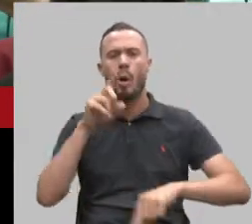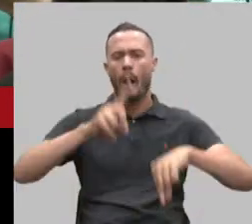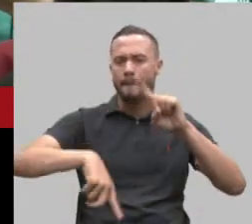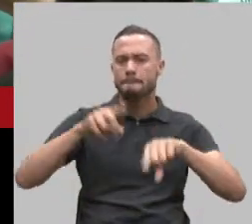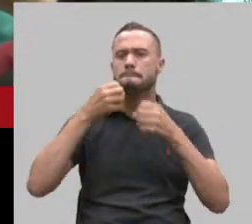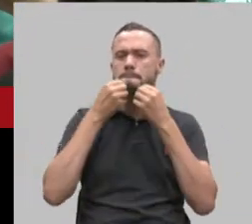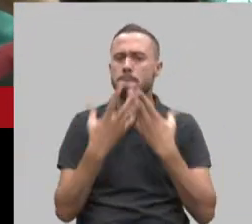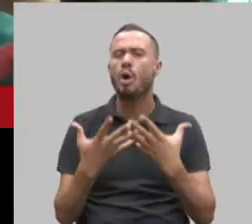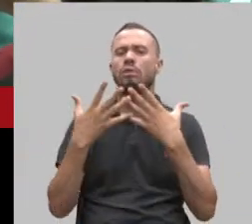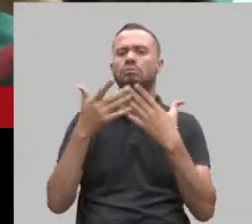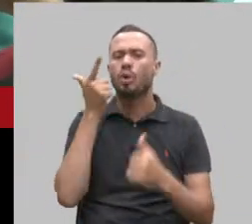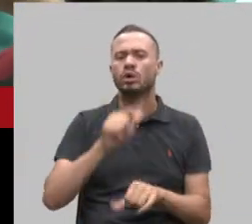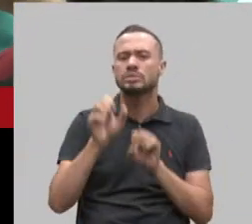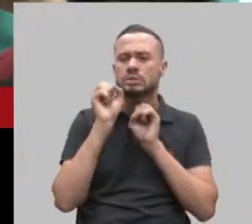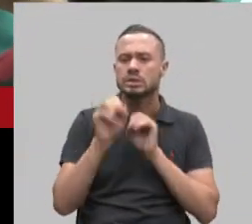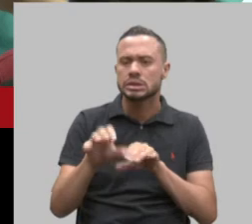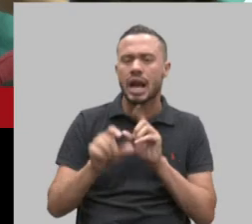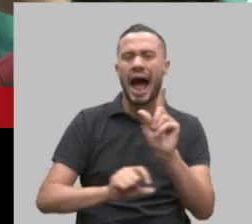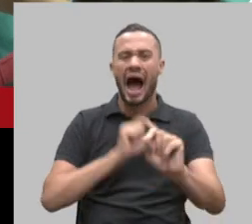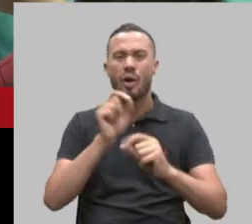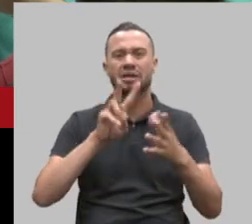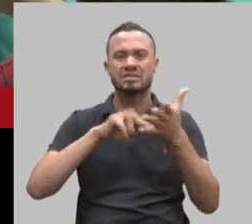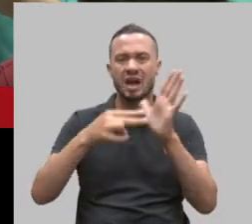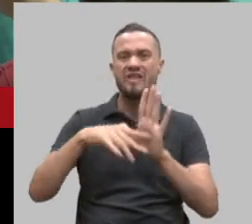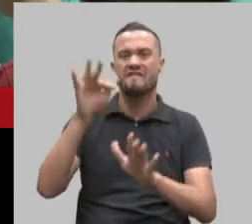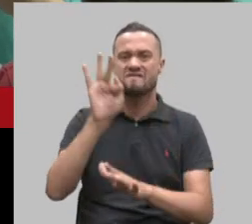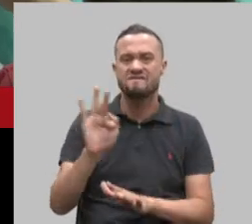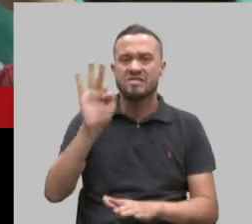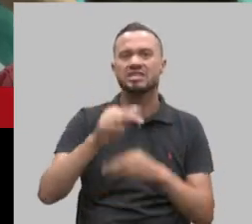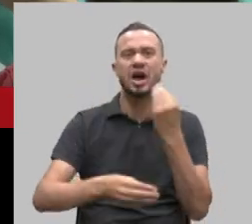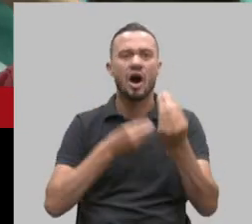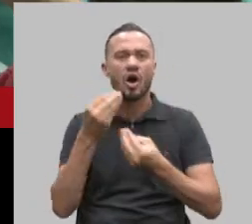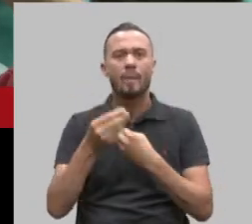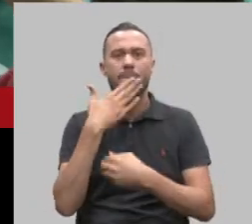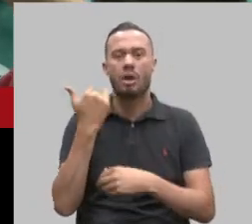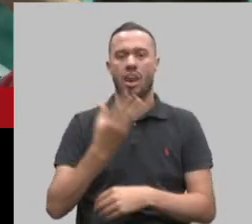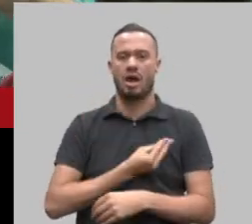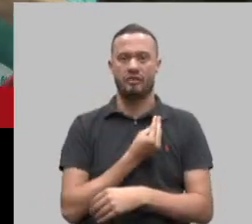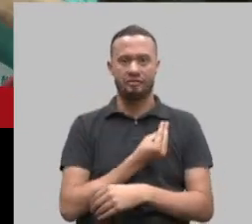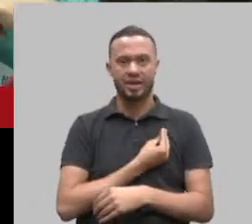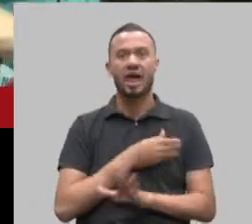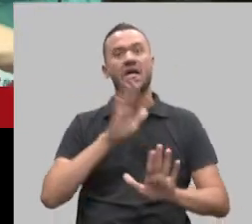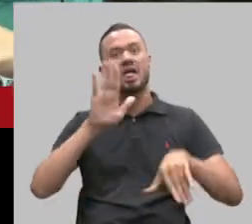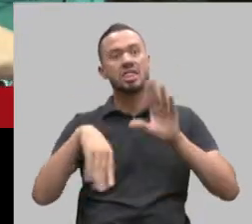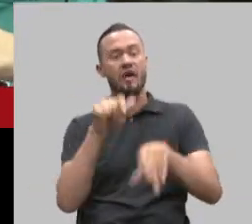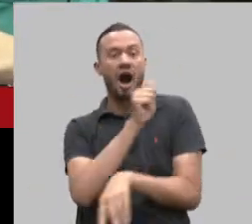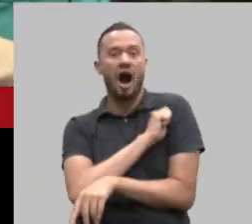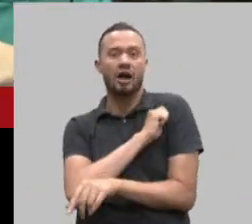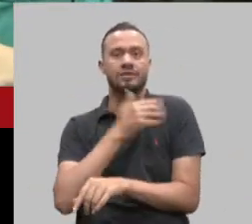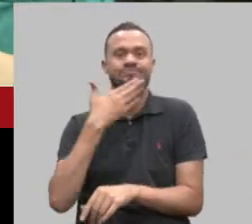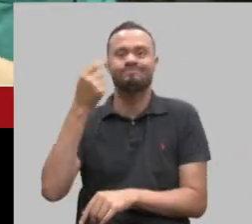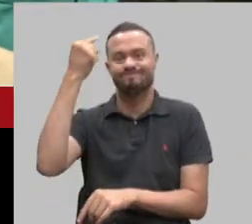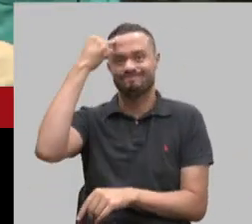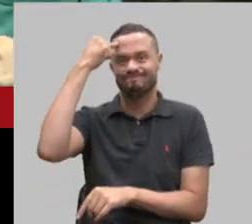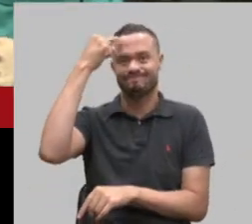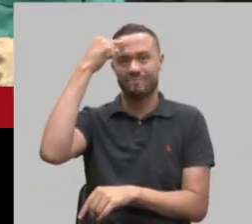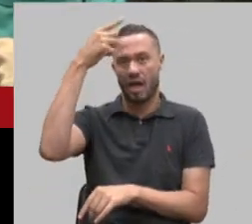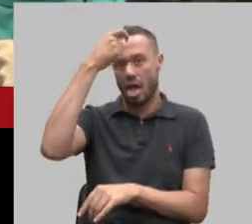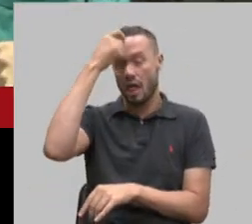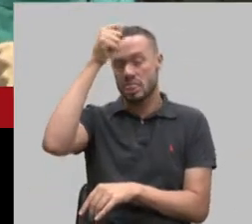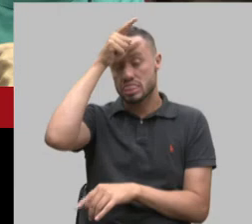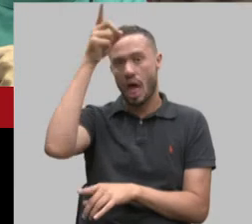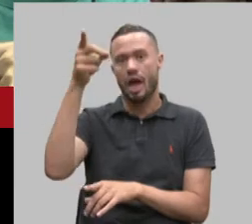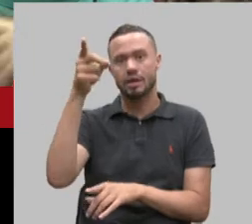ensinar o que é a física e o que é Como ela pode ser usada na nossa vida isso poderia sim nos motivar a nós darmos a mais atenção à mesma